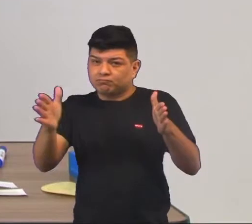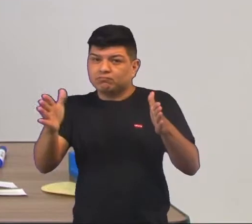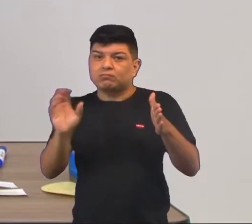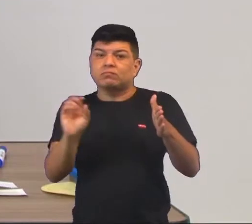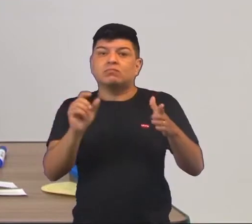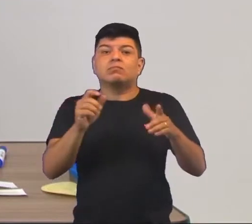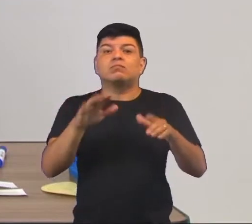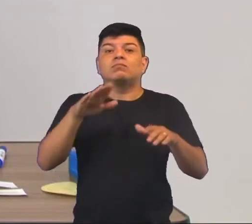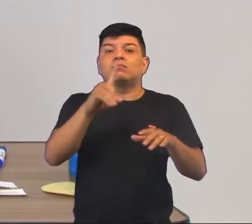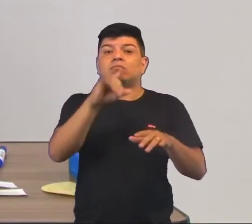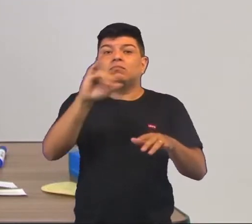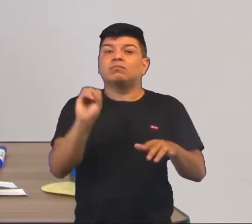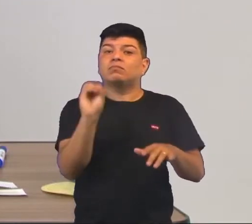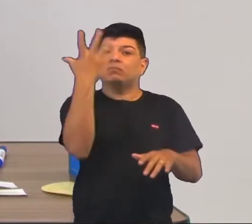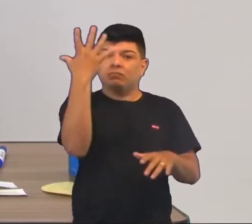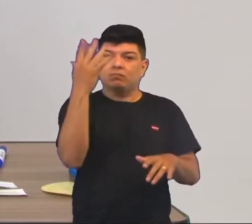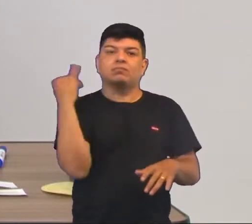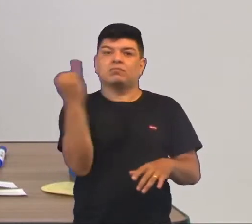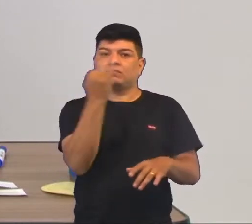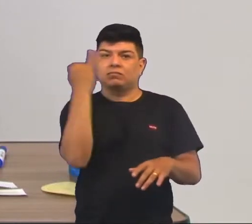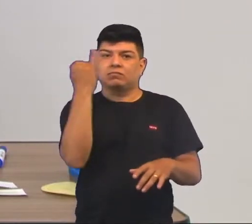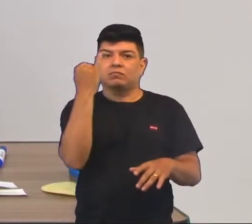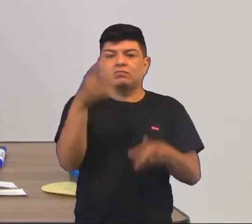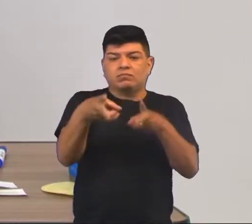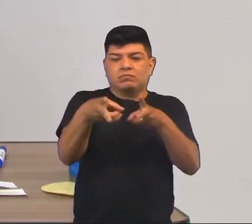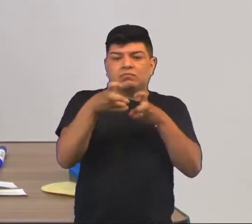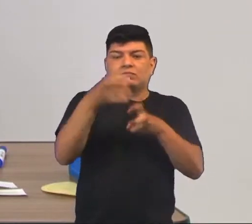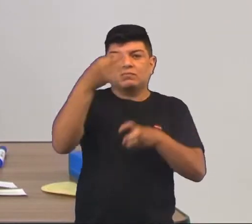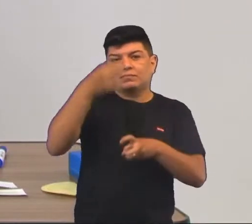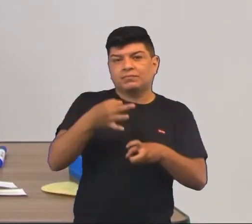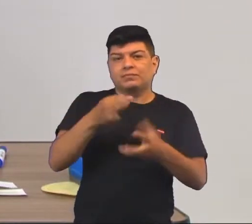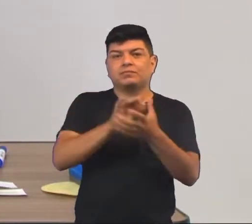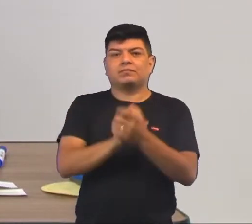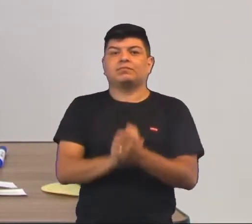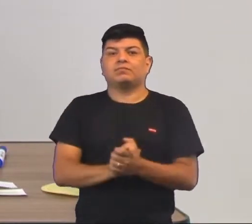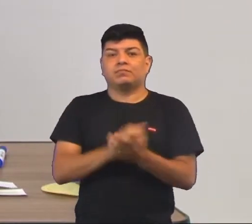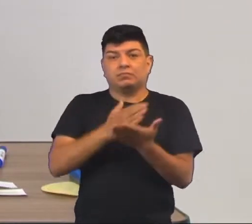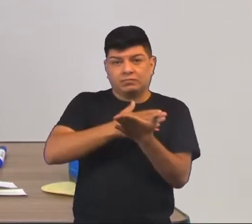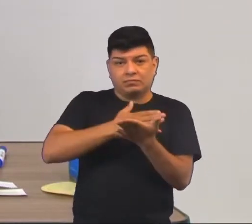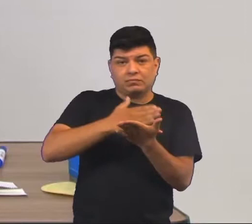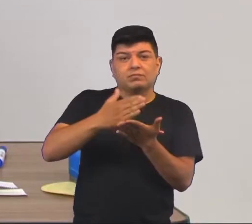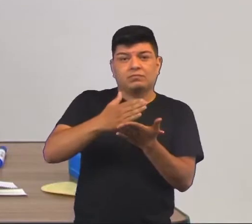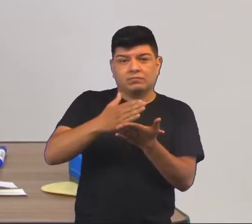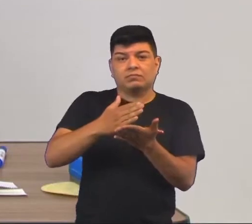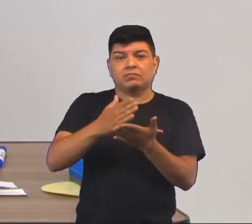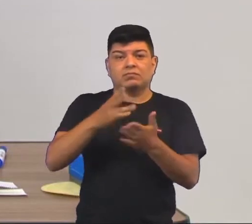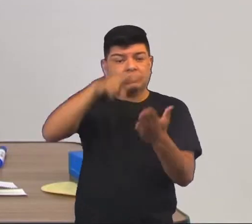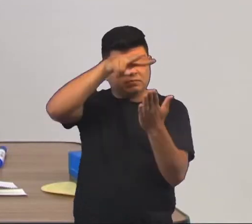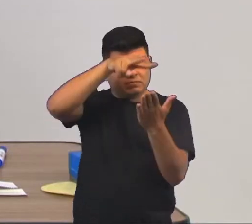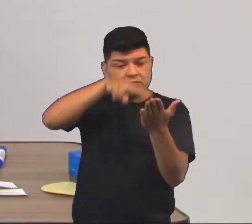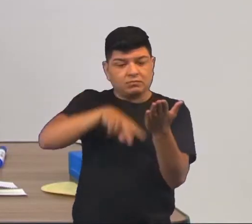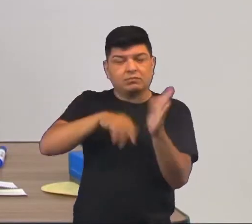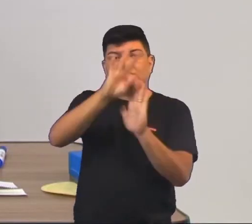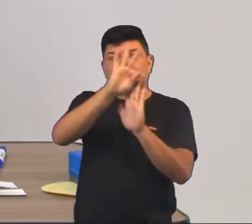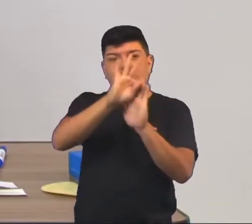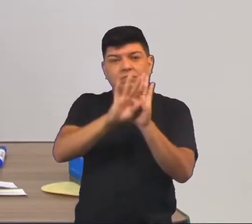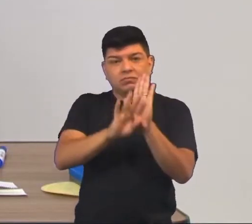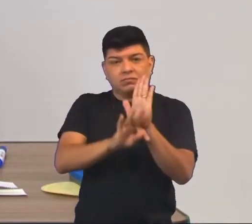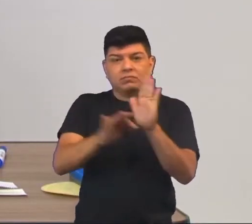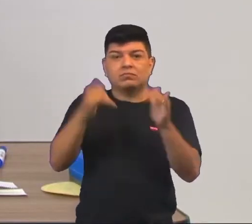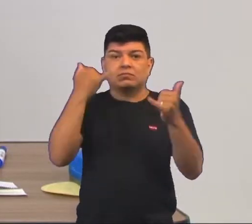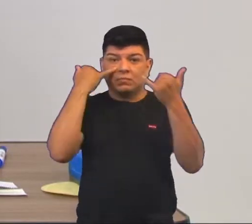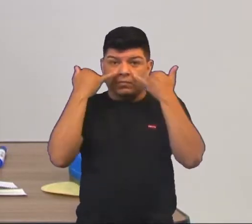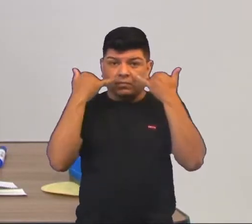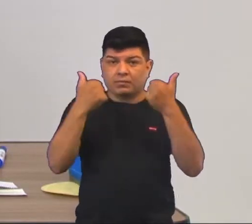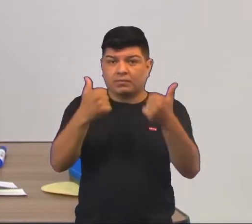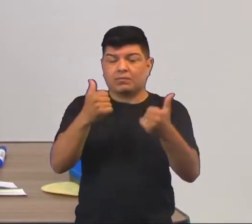quando aconteceu, é importante a gente identificar da maneira correta. Para a gente começar fazendo isso, a gente vai ler um texto de uma